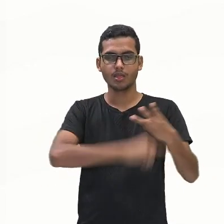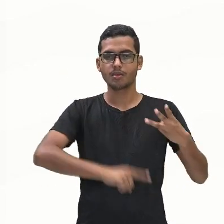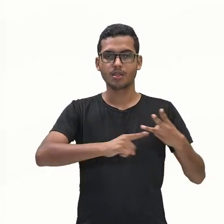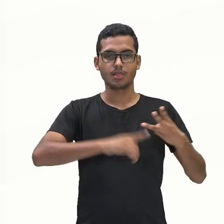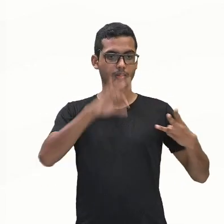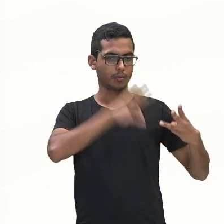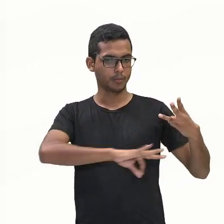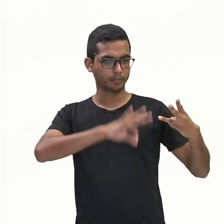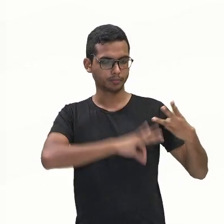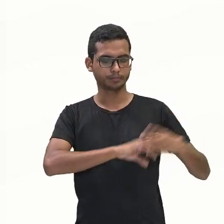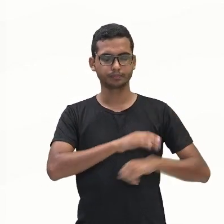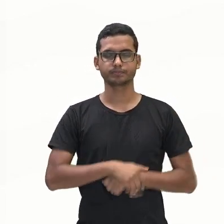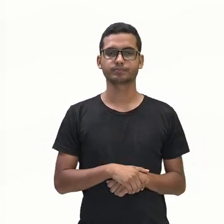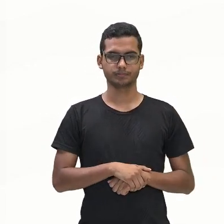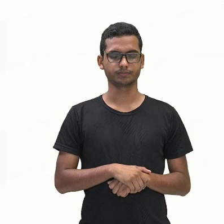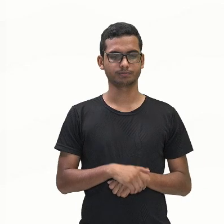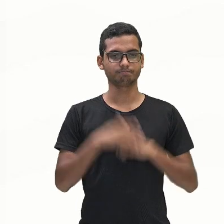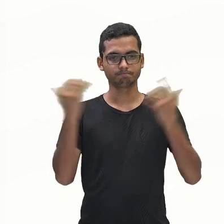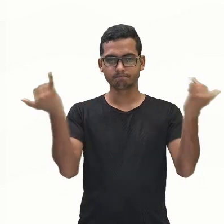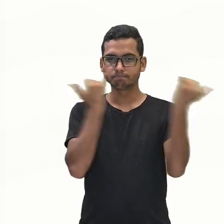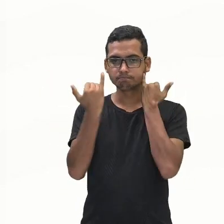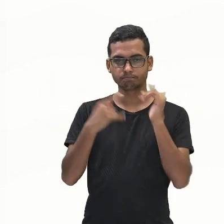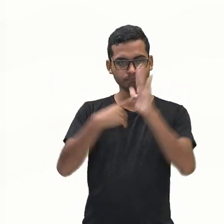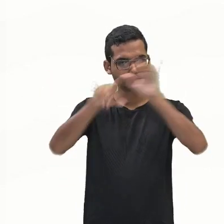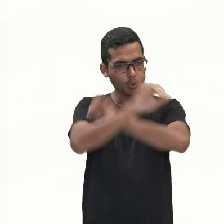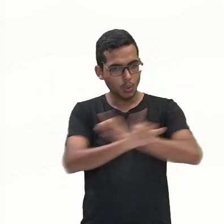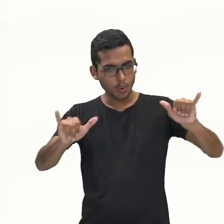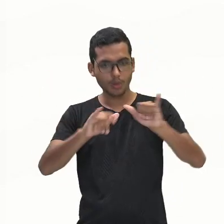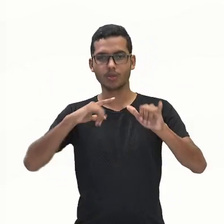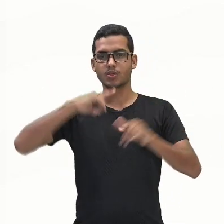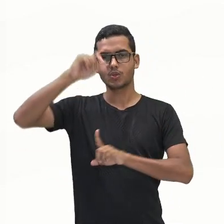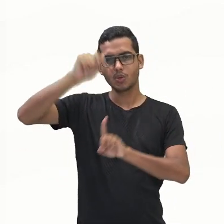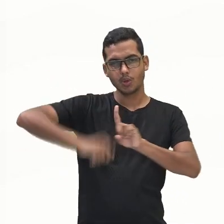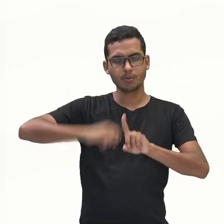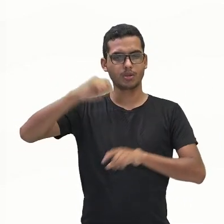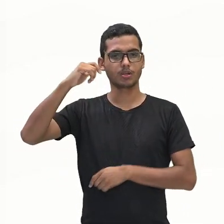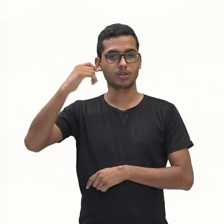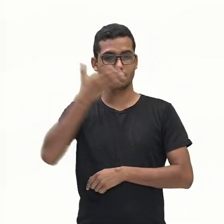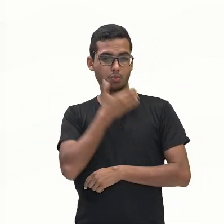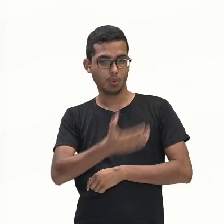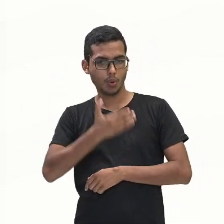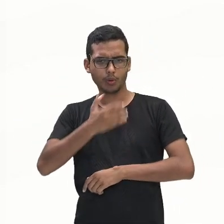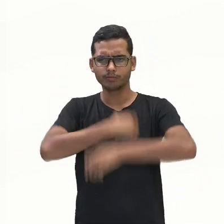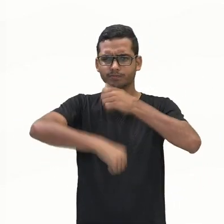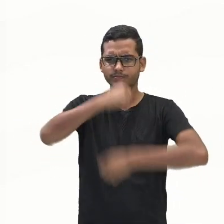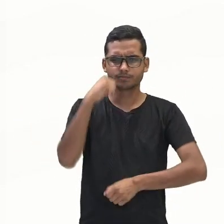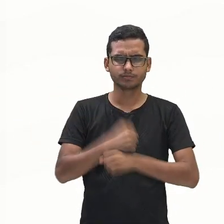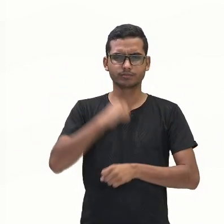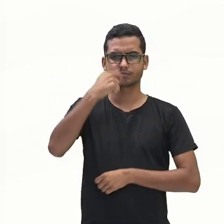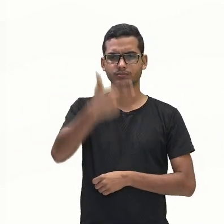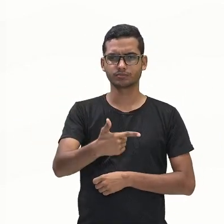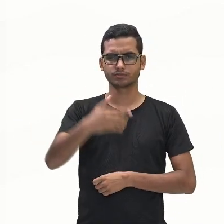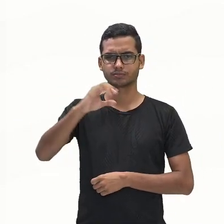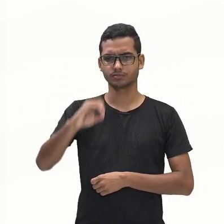Então, conforme os dados aí divulgados em novembro de 2010 pela Organização das Nações Unidas, né, ou aqui pela